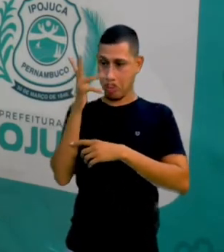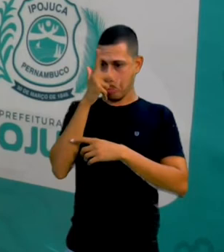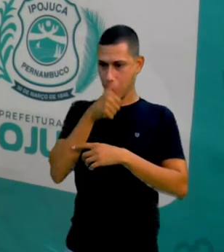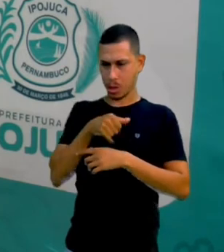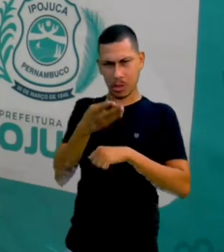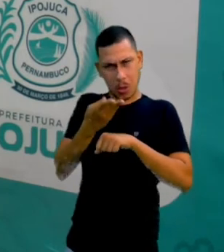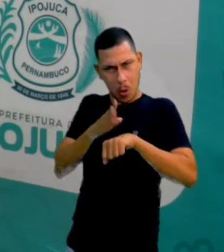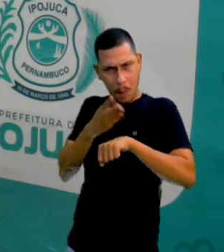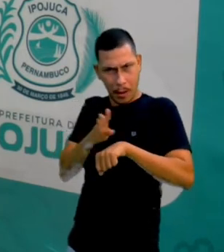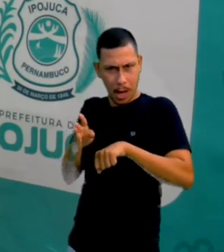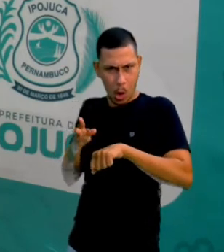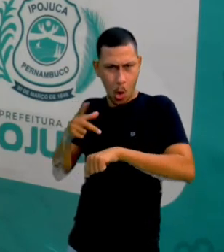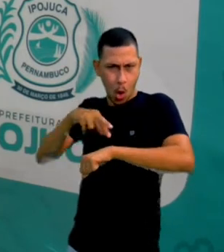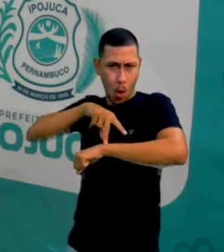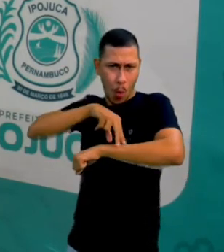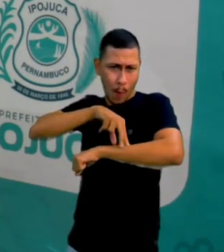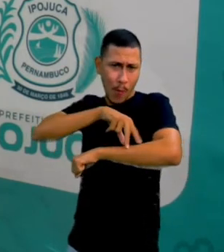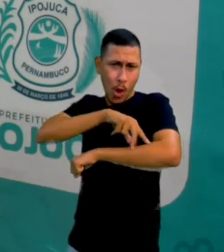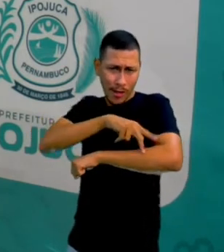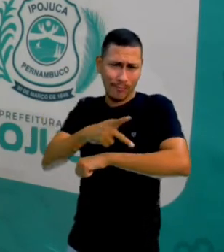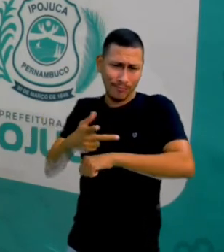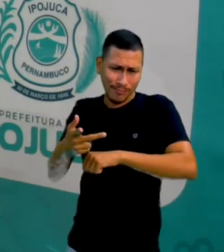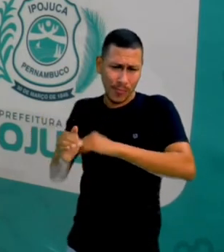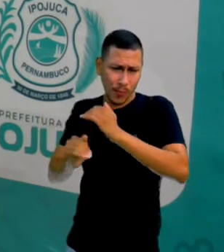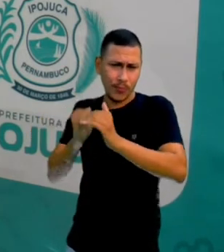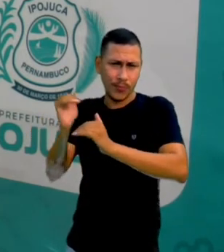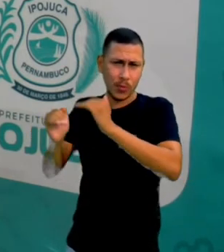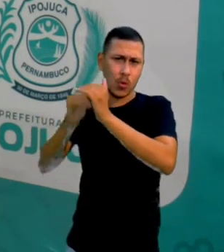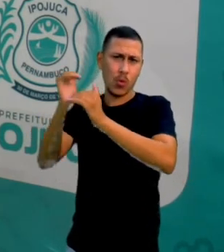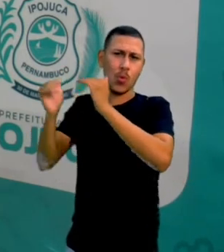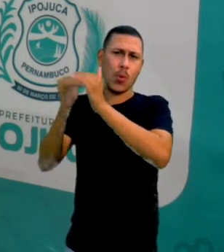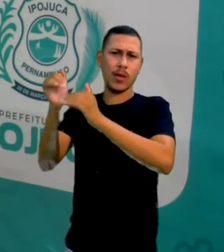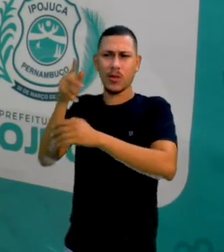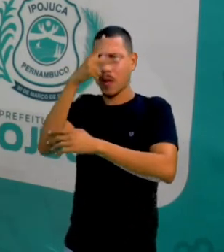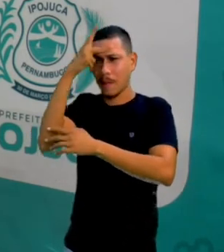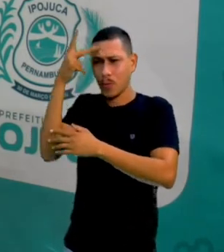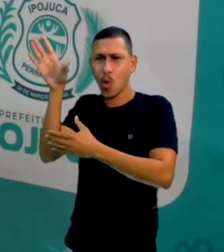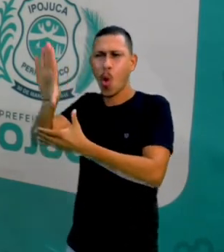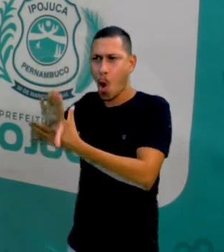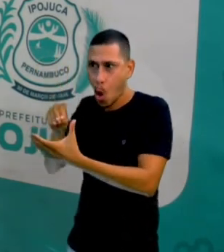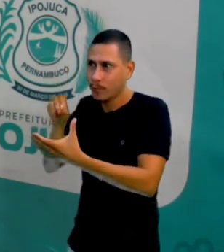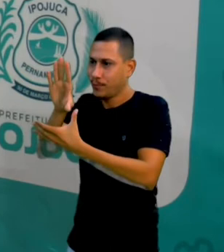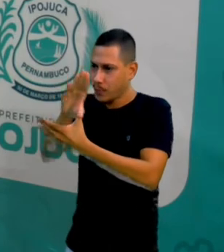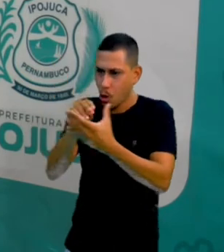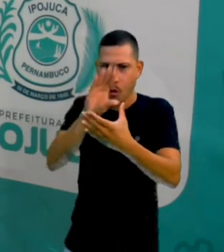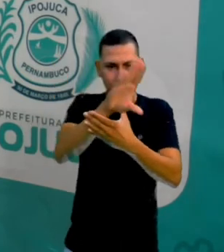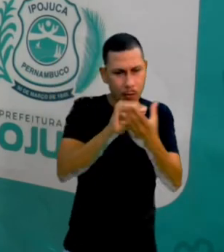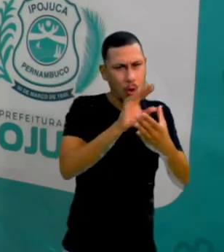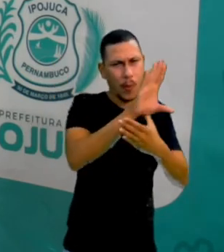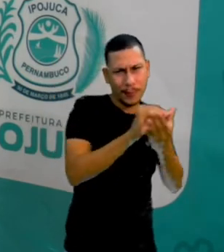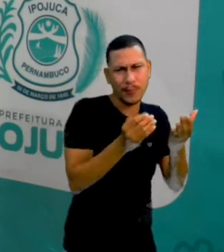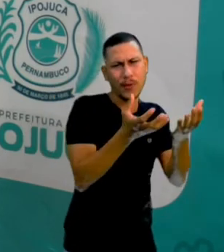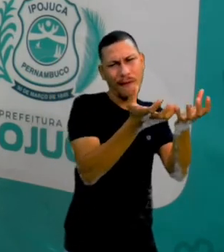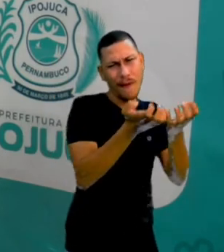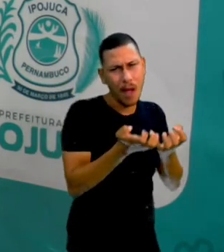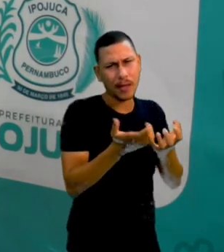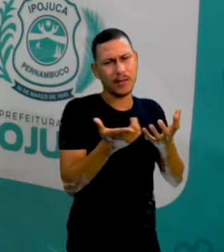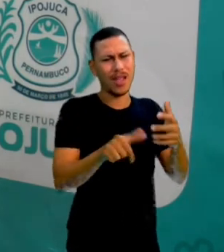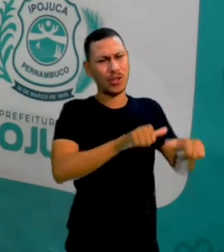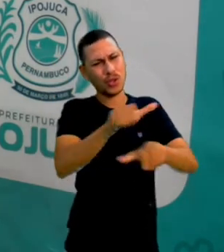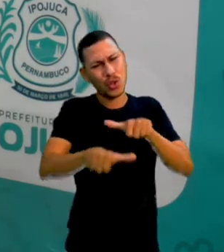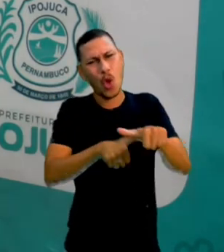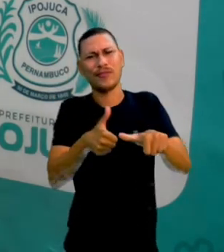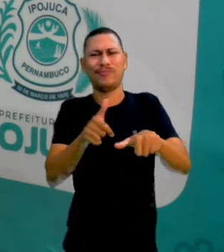uma nova moda que está se construindo e é um padrão que está sendo aí imposto pela mídia. Esse contexto,